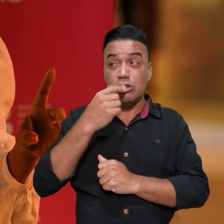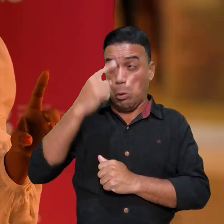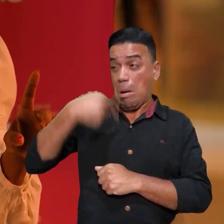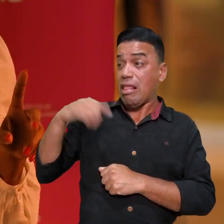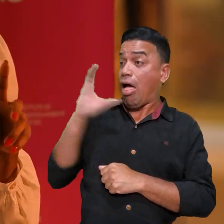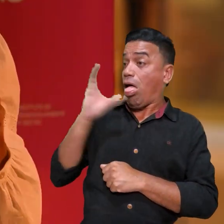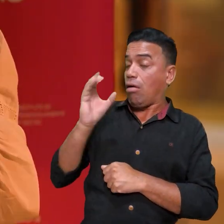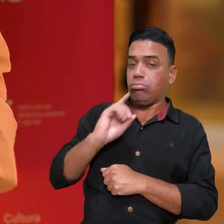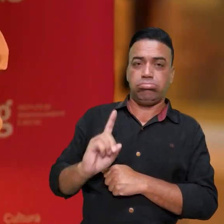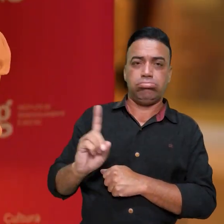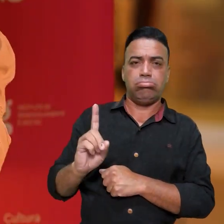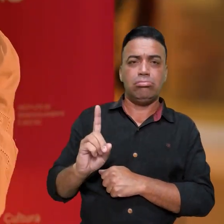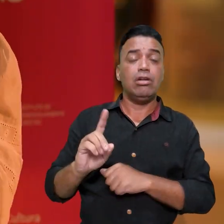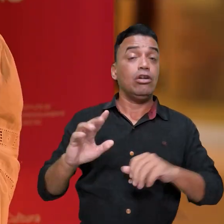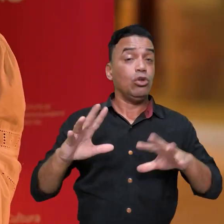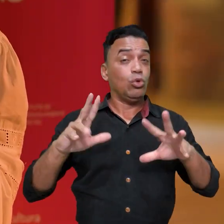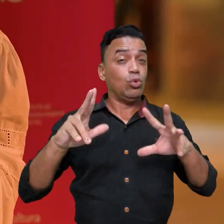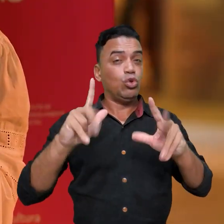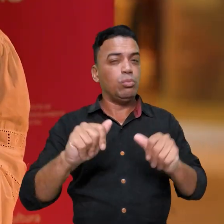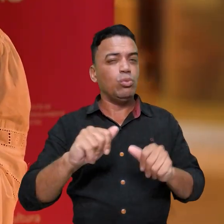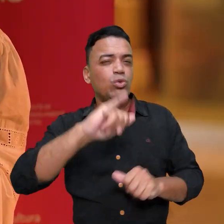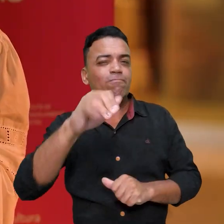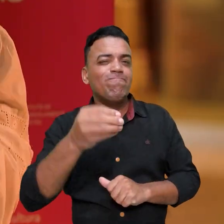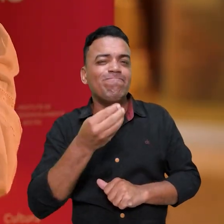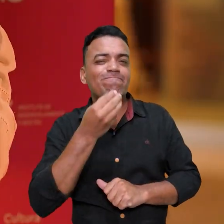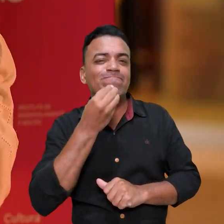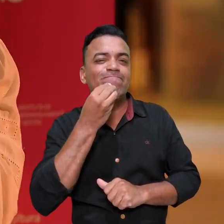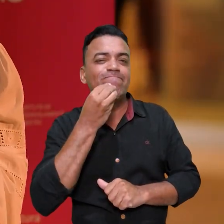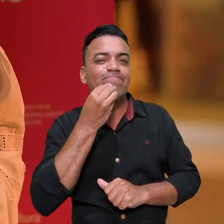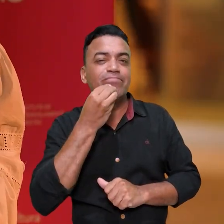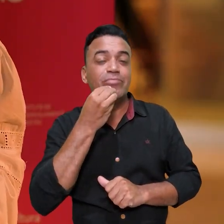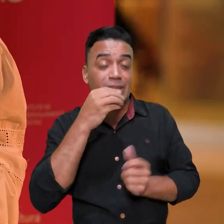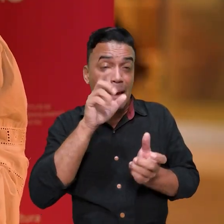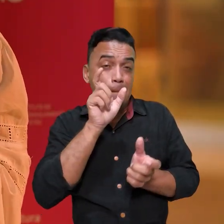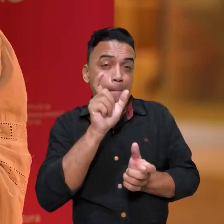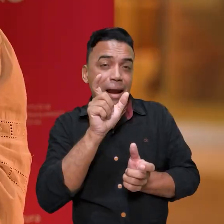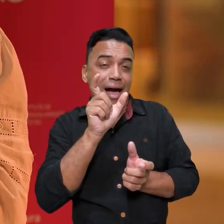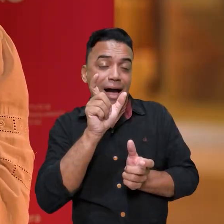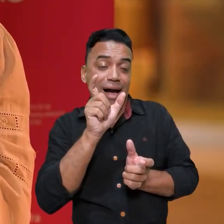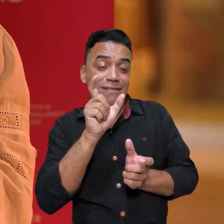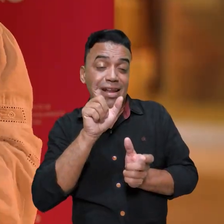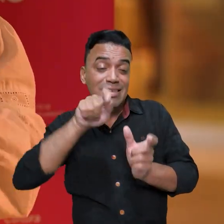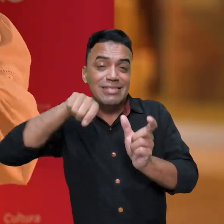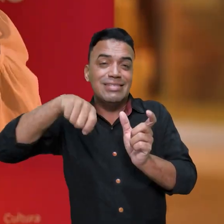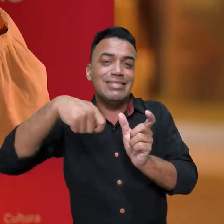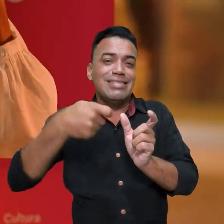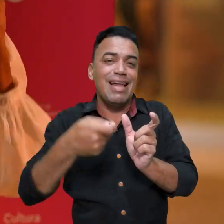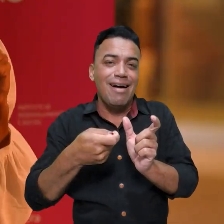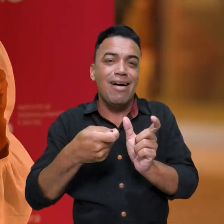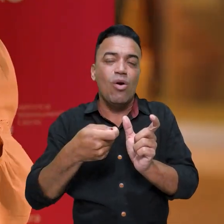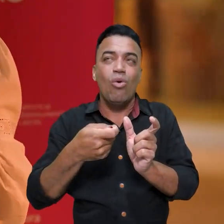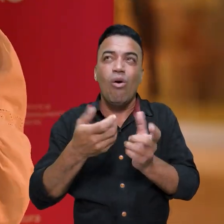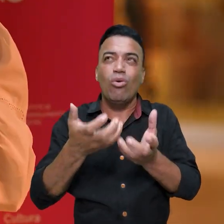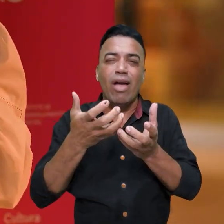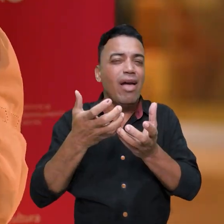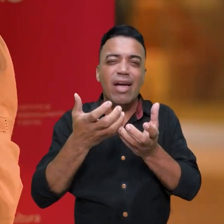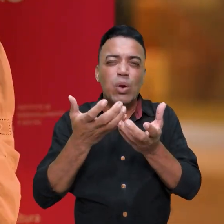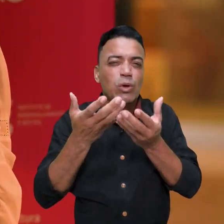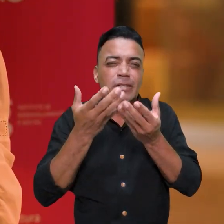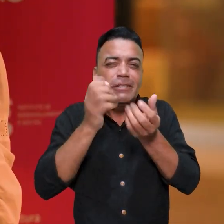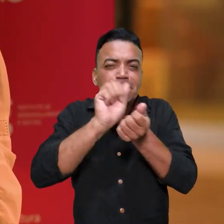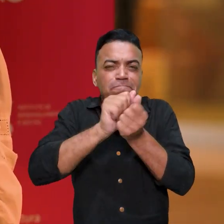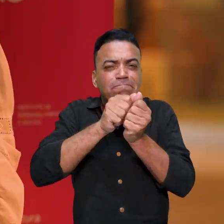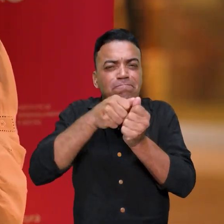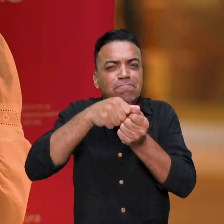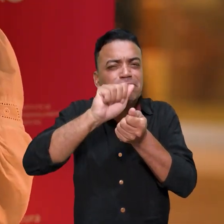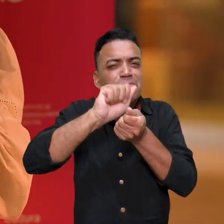apressem. Nem todo mundo tem a oportunidade de morder a palavra. E ela fala: eu quero sugar, quero